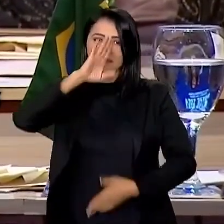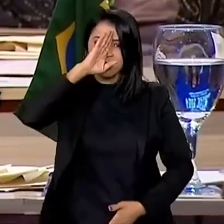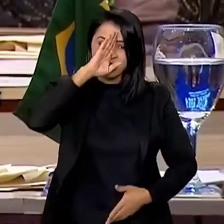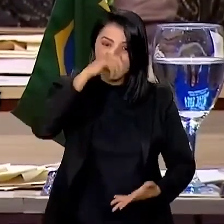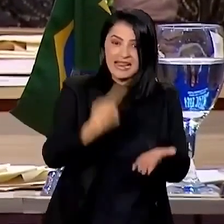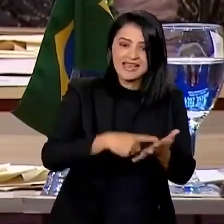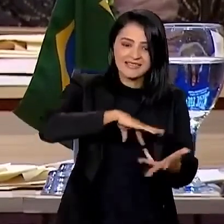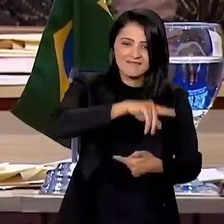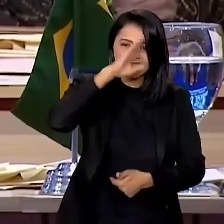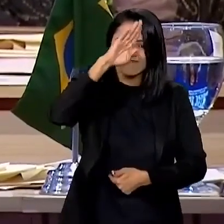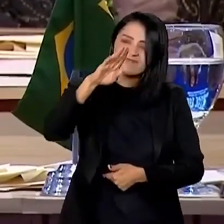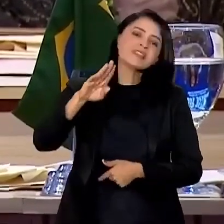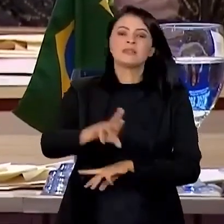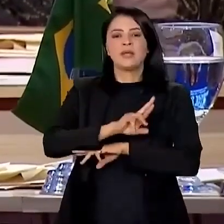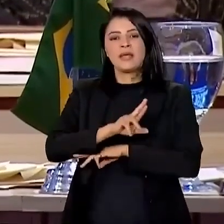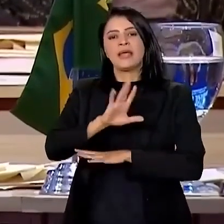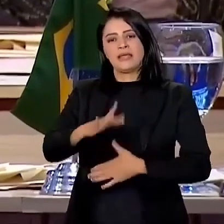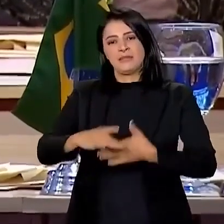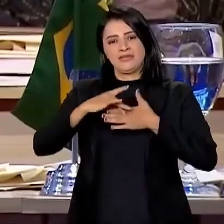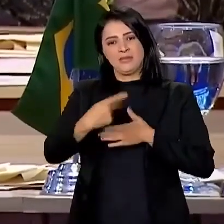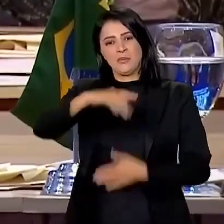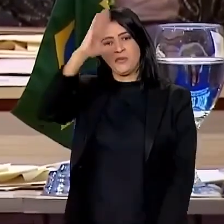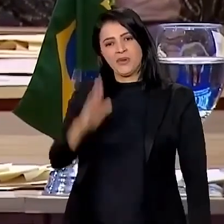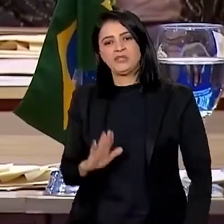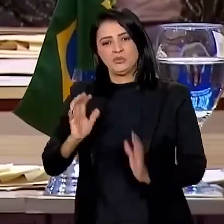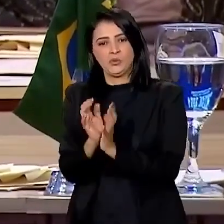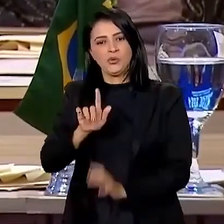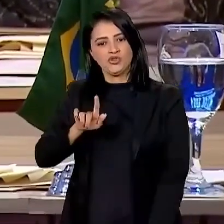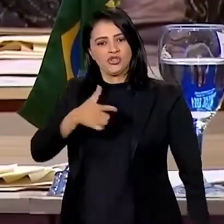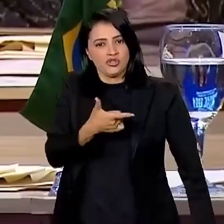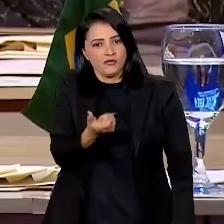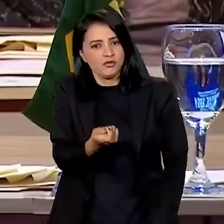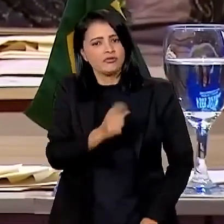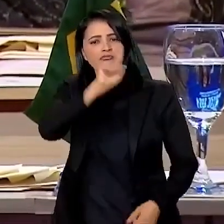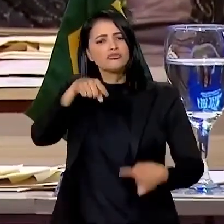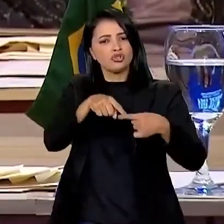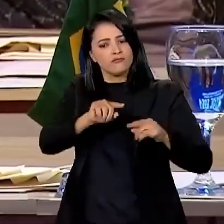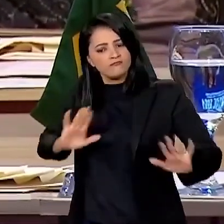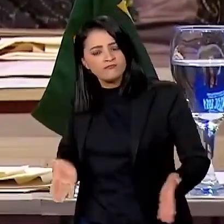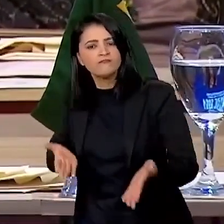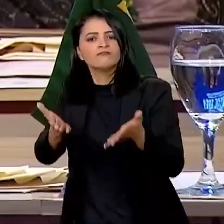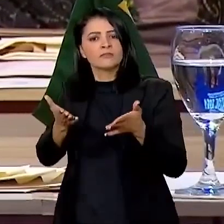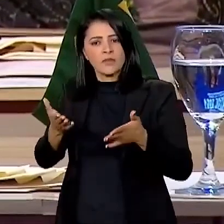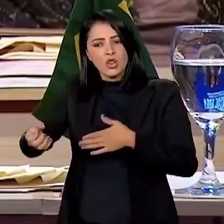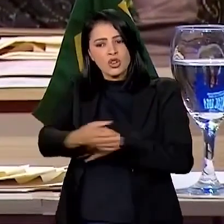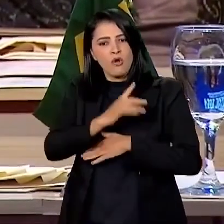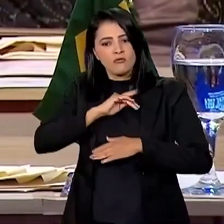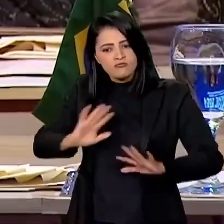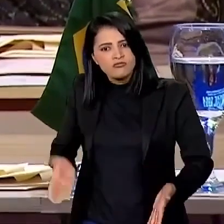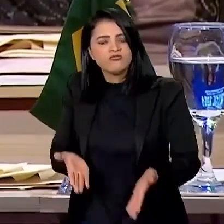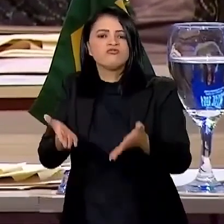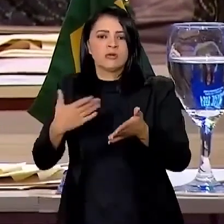principais resultados da presidência brasileira do G20. Seu objetivo é proporcionar renovado